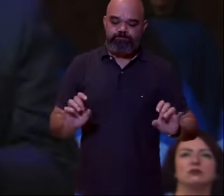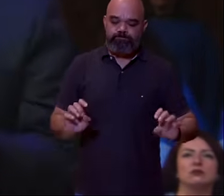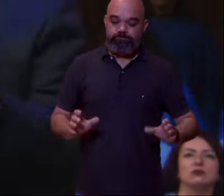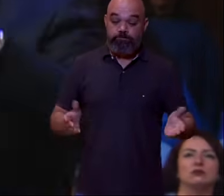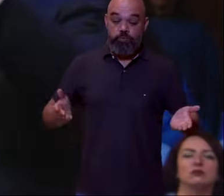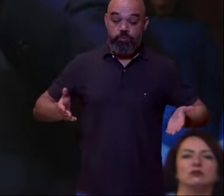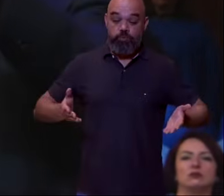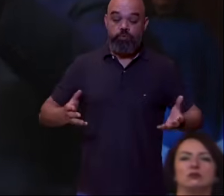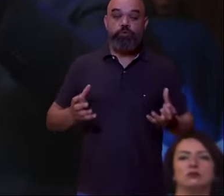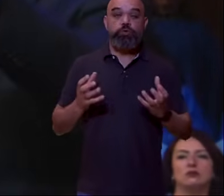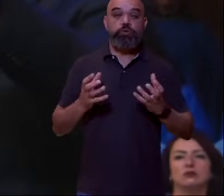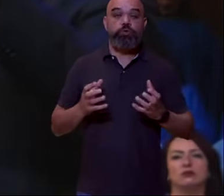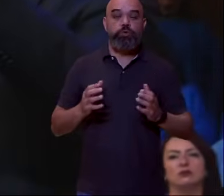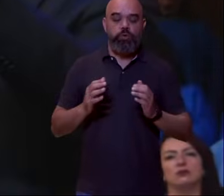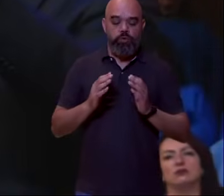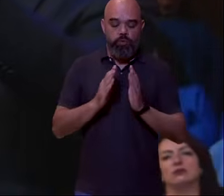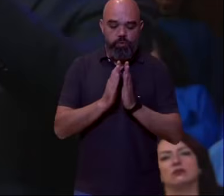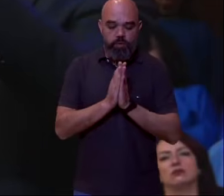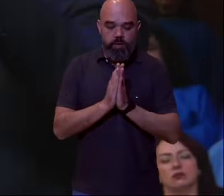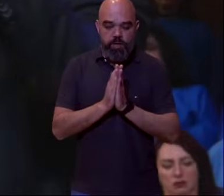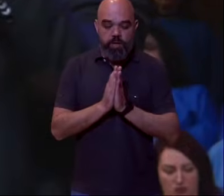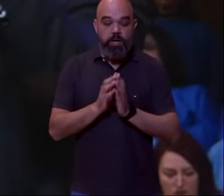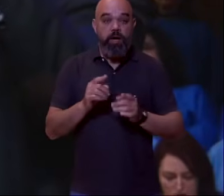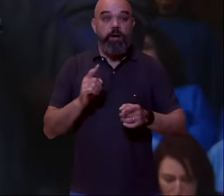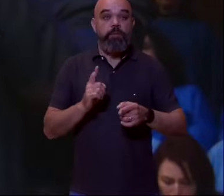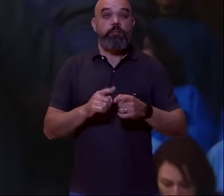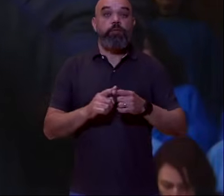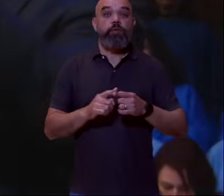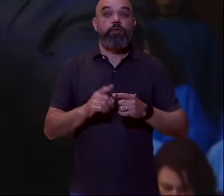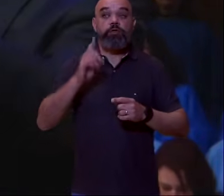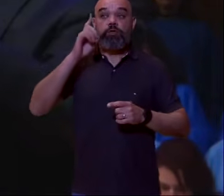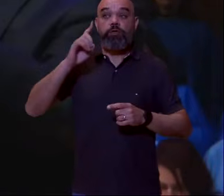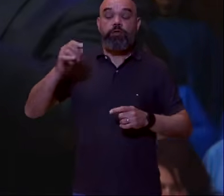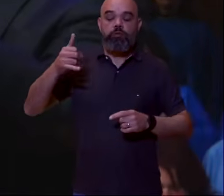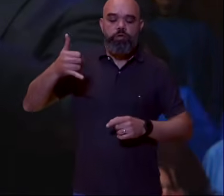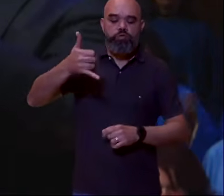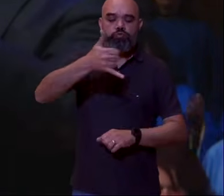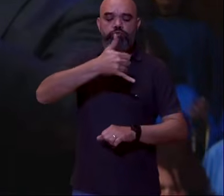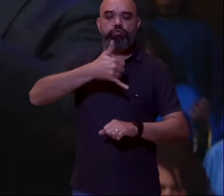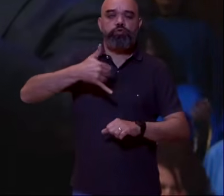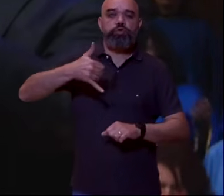E hoje eu quero orar por você, porque hoje Deus vai ungir a tua vida.